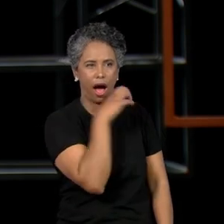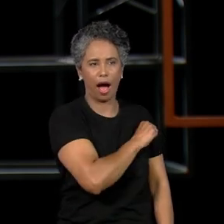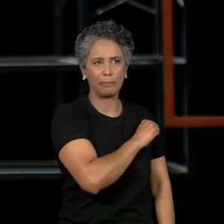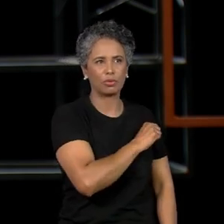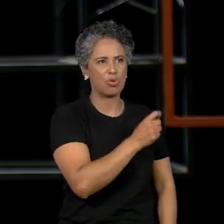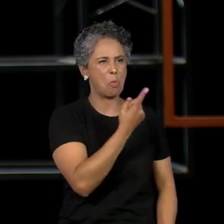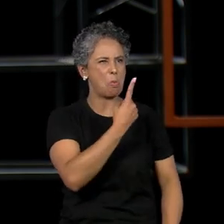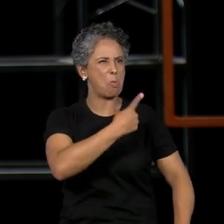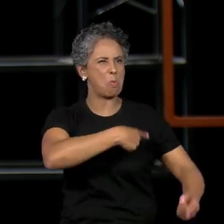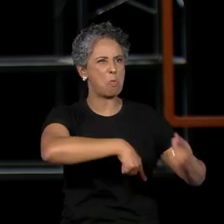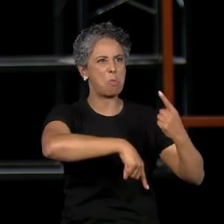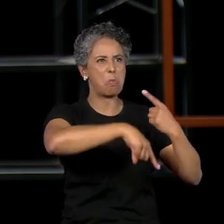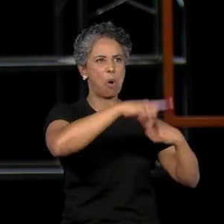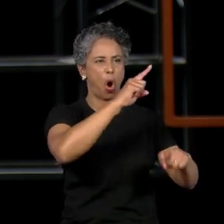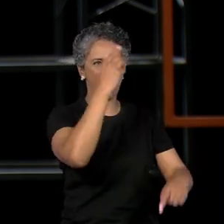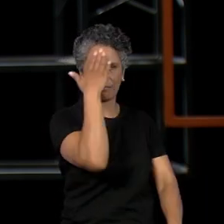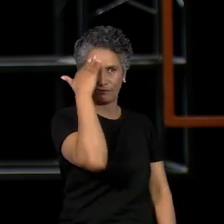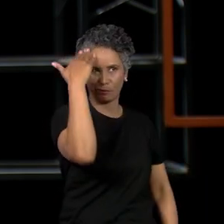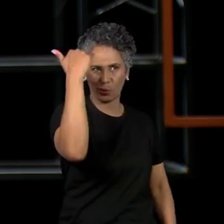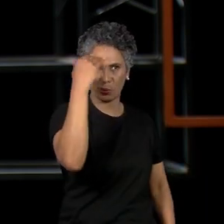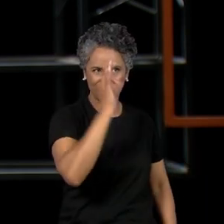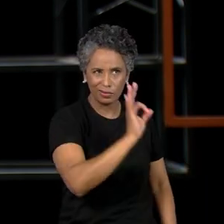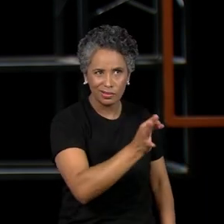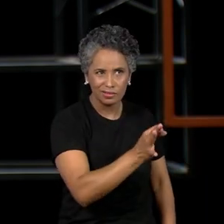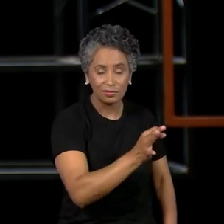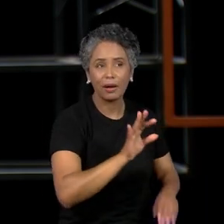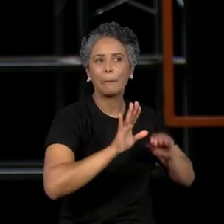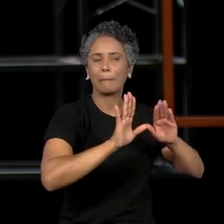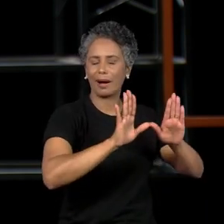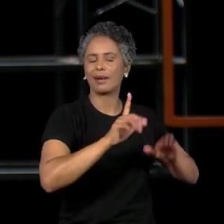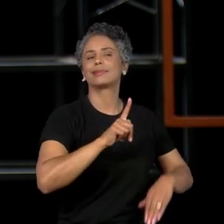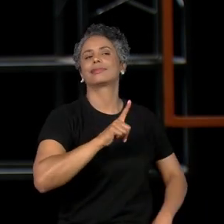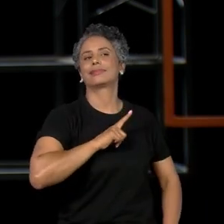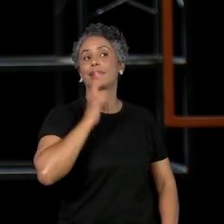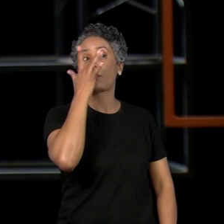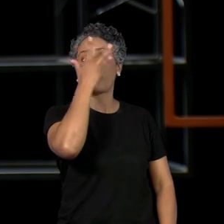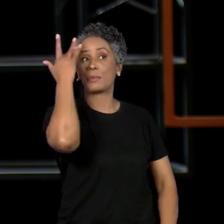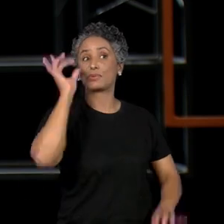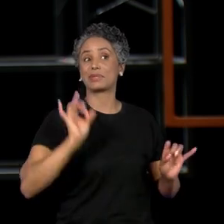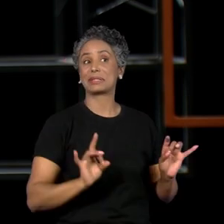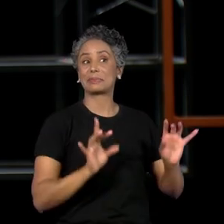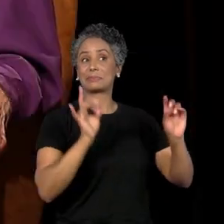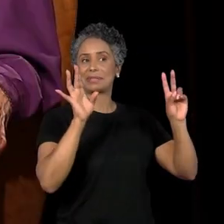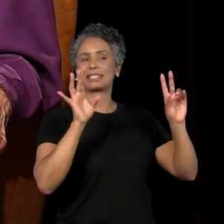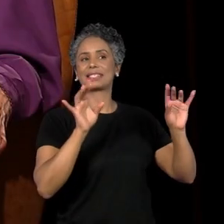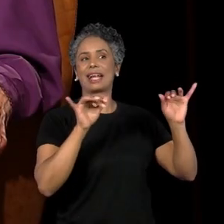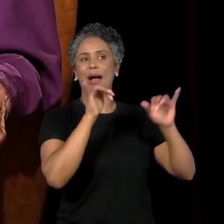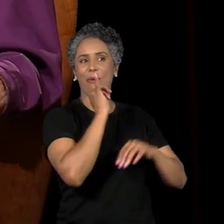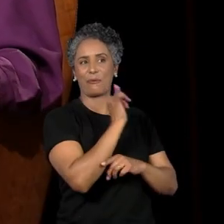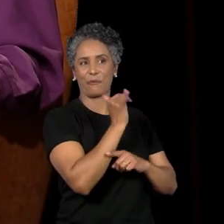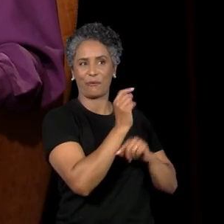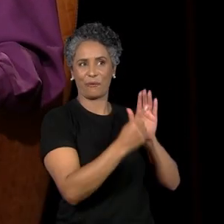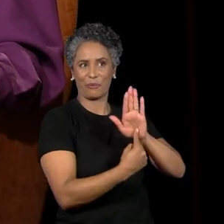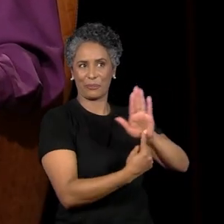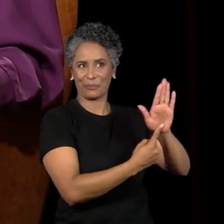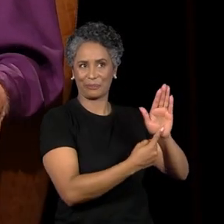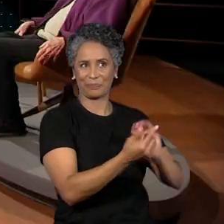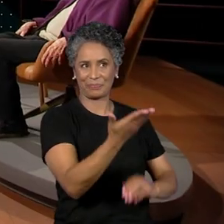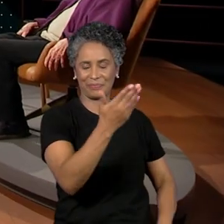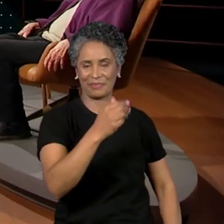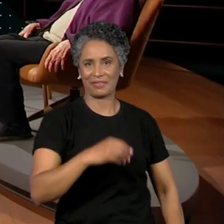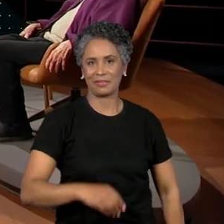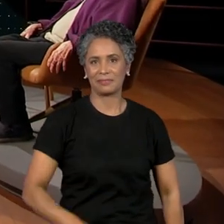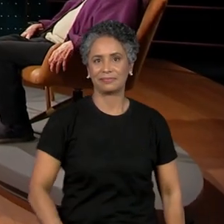um solista da companhia. Mas nós temos um depoimento aqui sobre essa época para você. Ah, sim. Que bom.